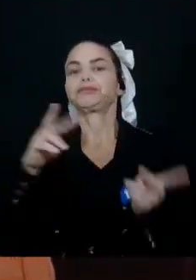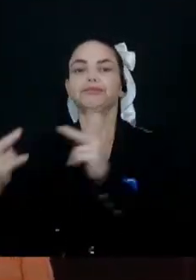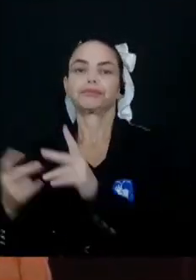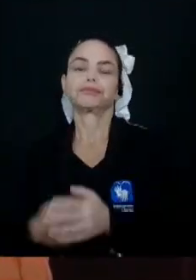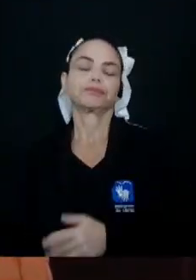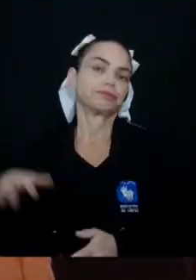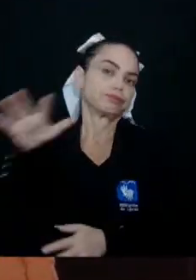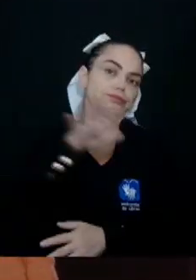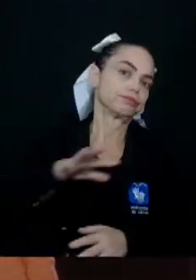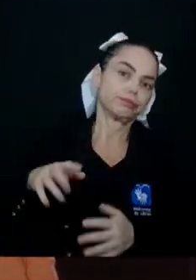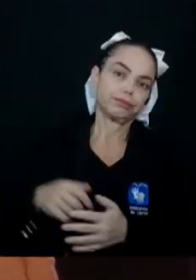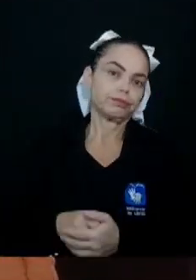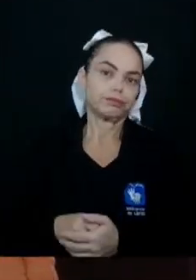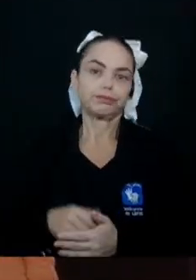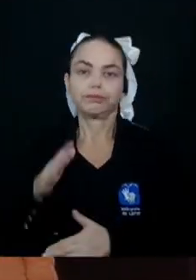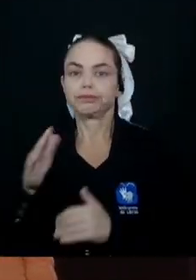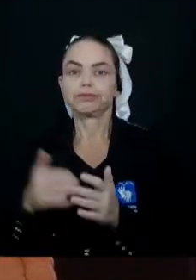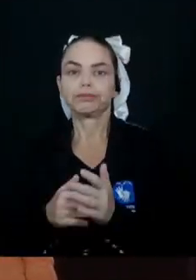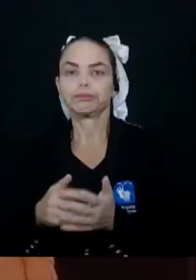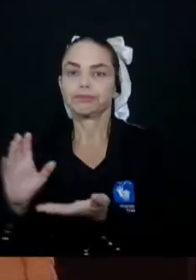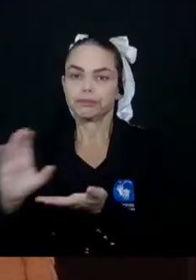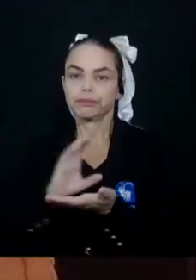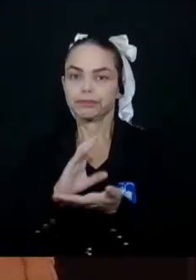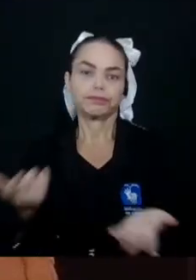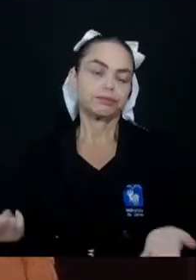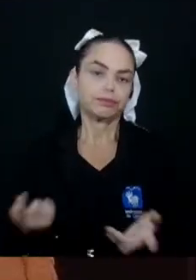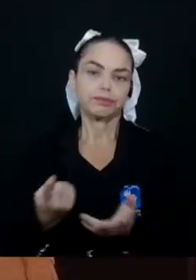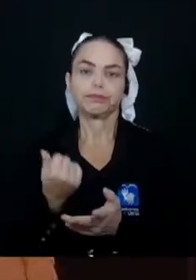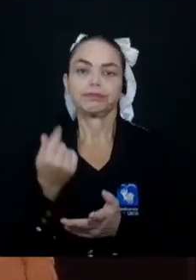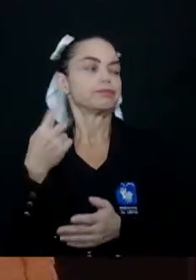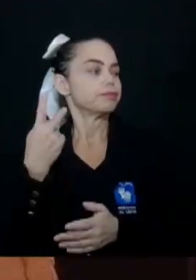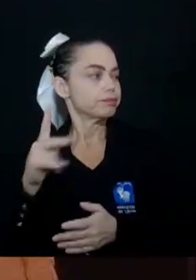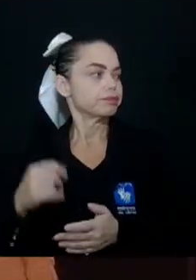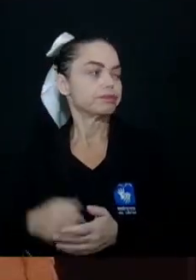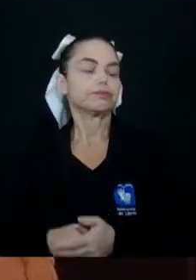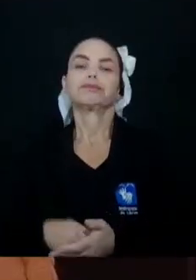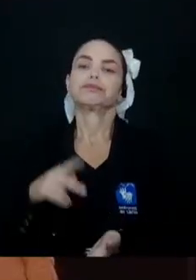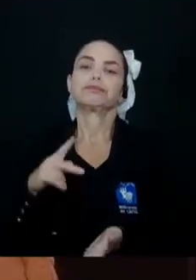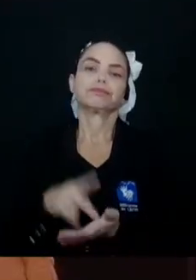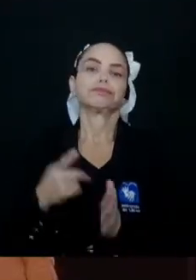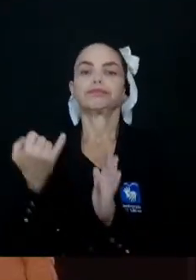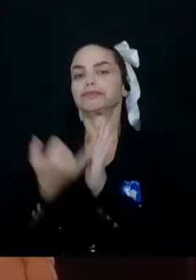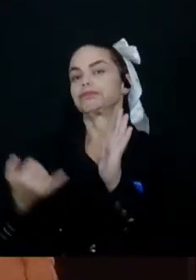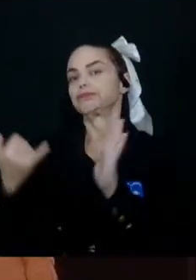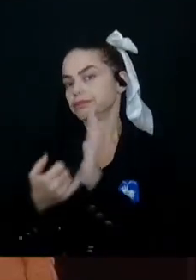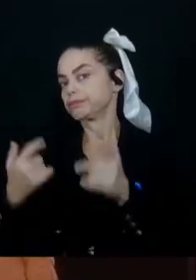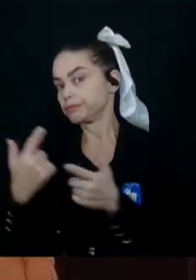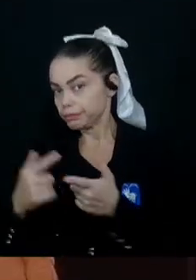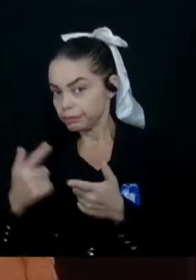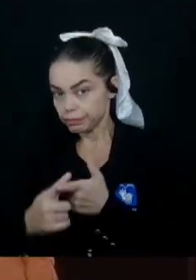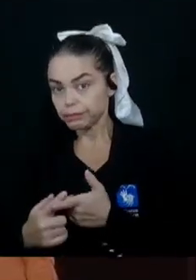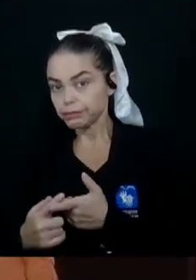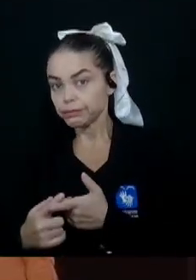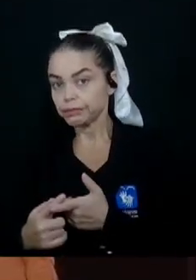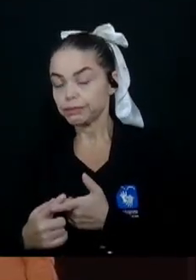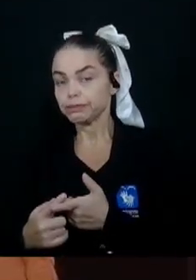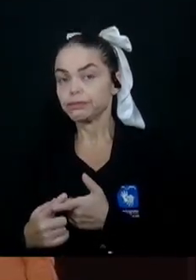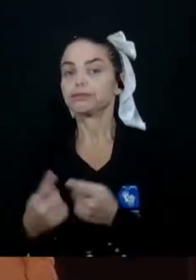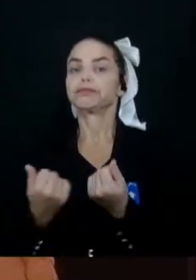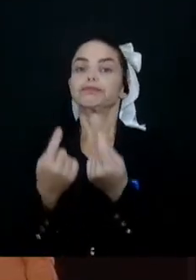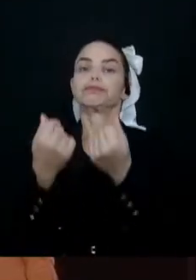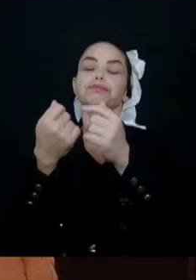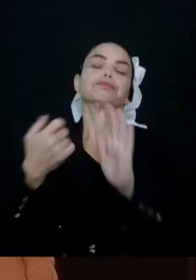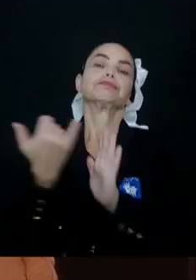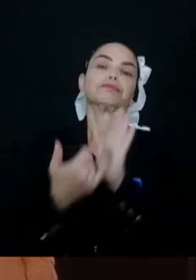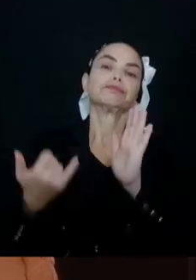seja, tudo que você recebe, que é um dinheiro seu, ele é tributado, porque a gente tem a renda tributada. O que tem o